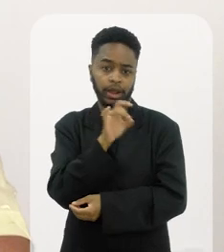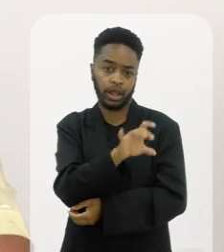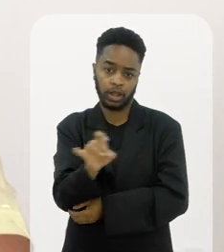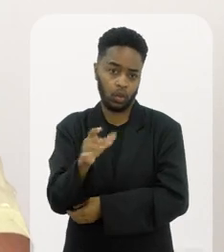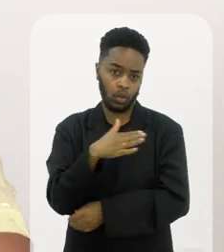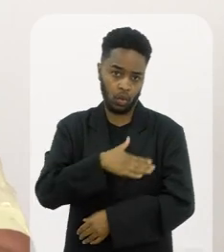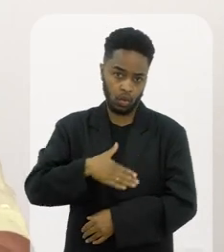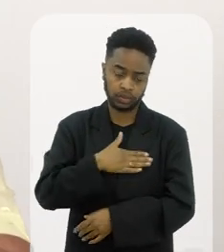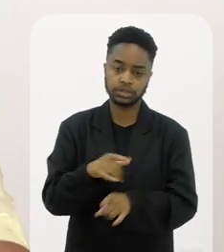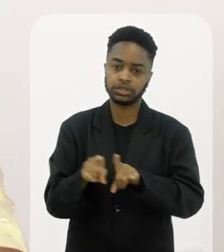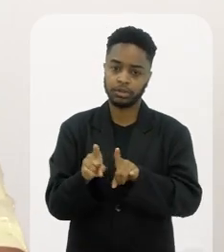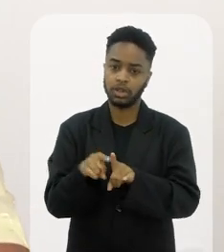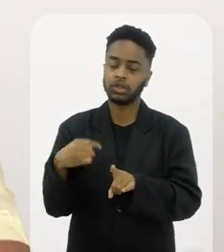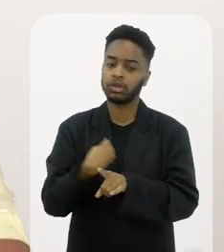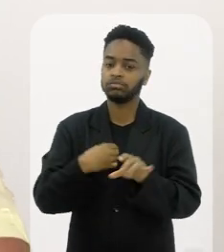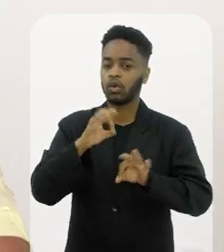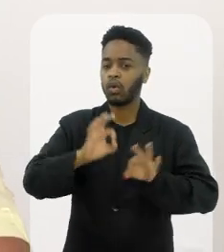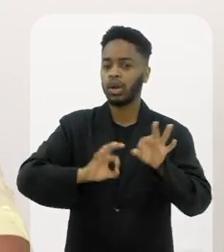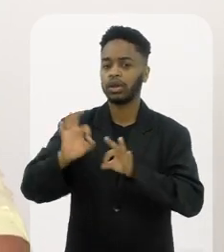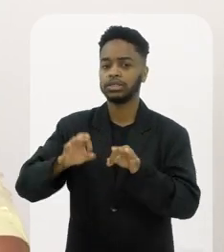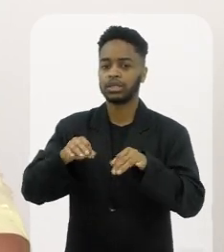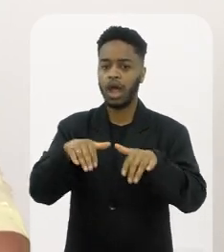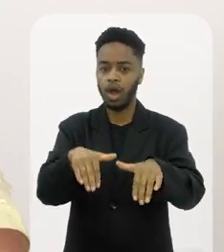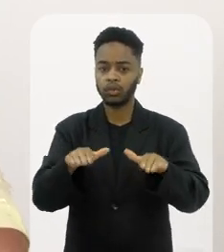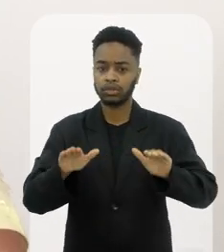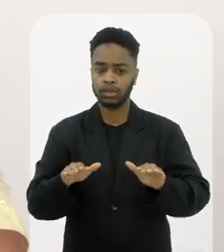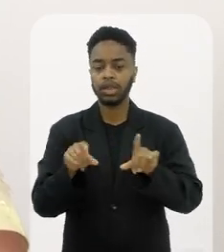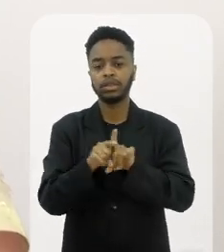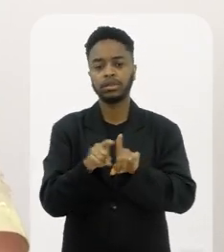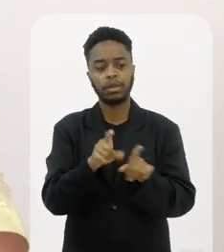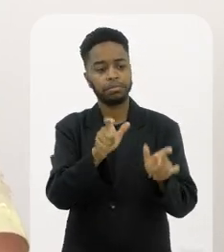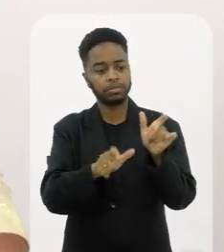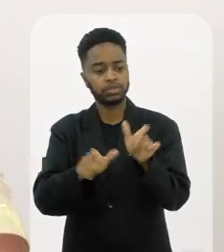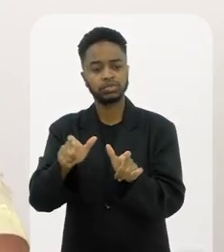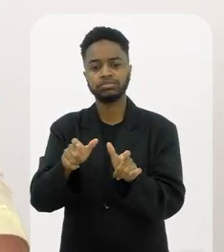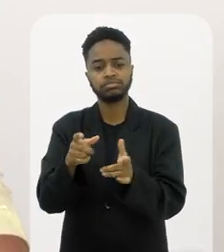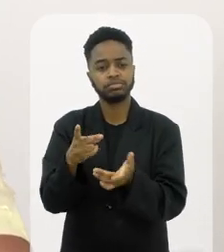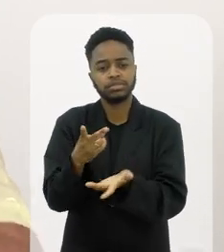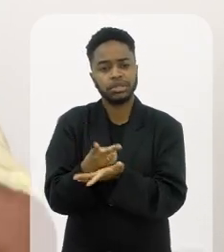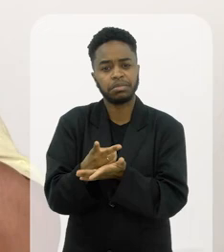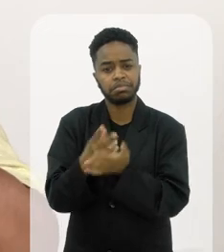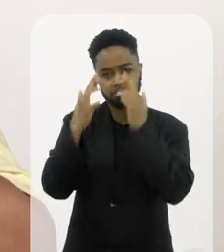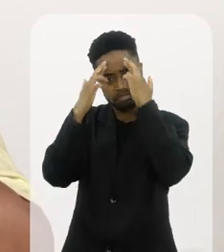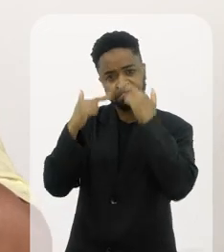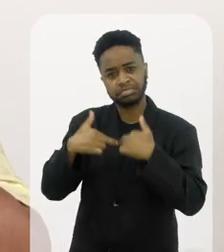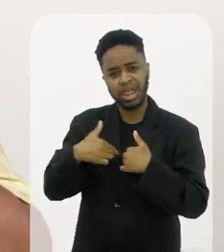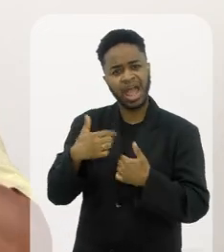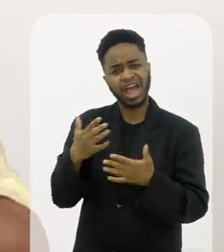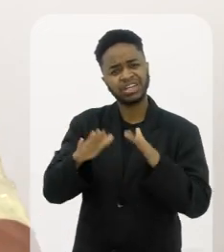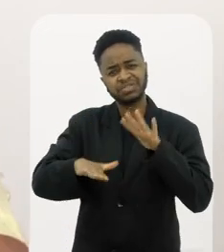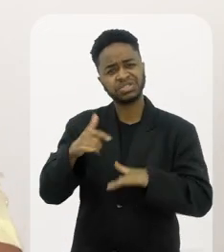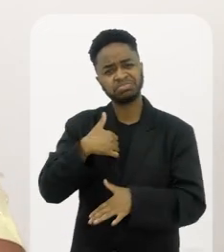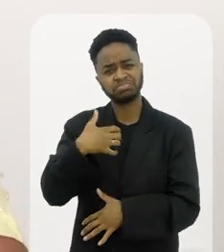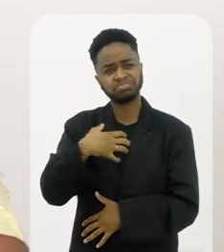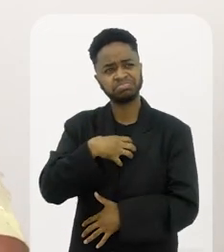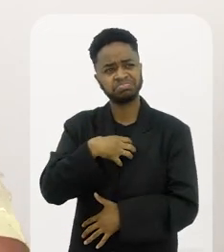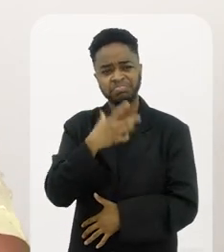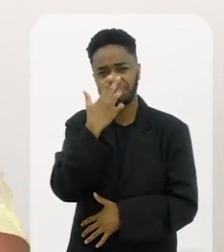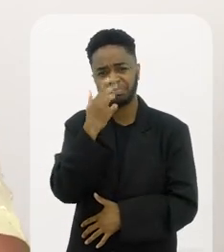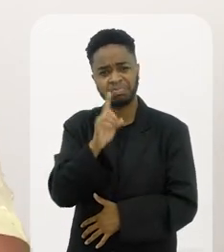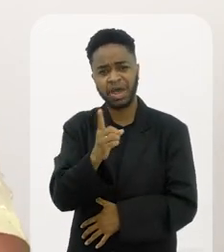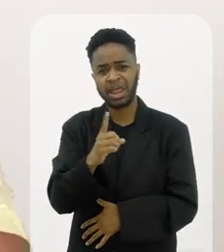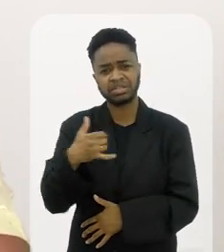né? A gente vai também para fazer o serviço do altar. E eles ouvem a gente muito bem. Eu nem me sinto, às vezes, tão mais velha,